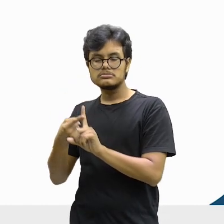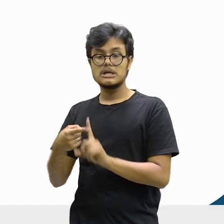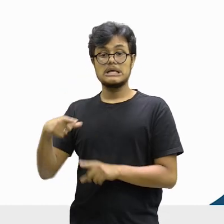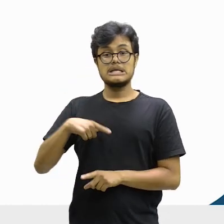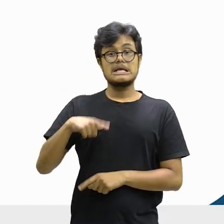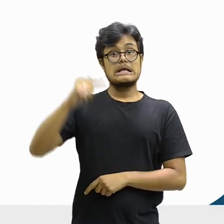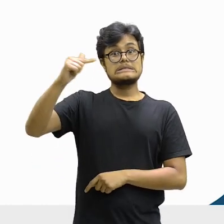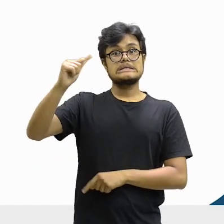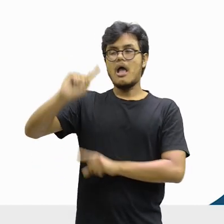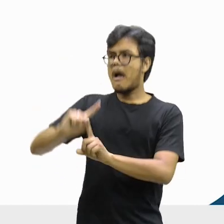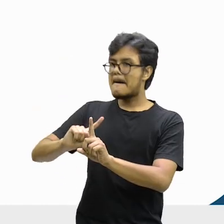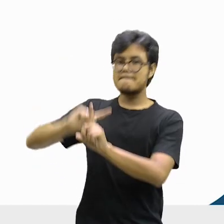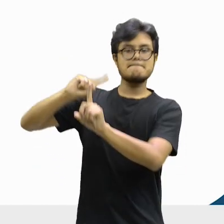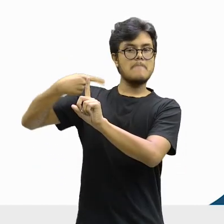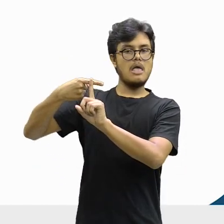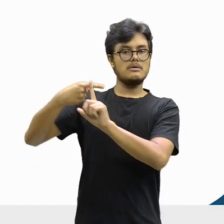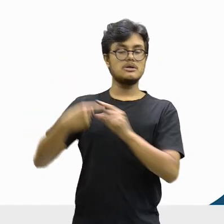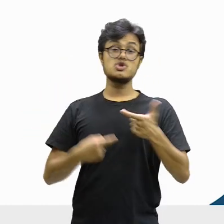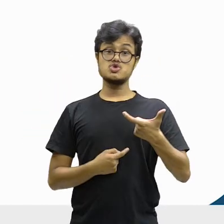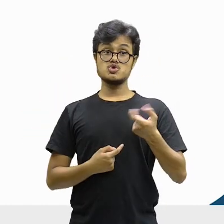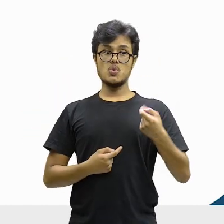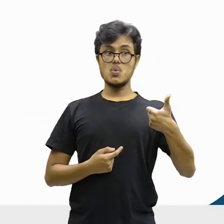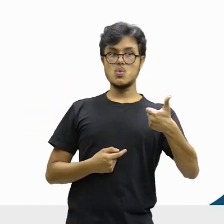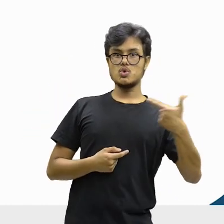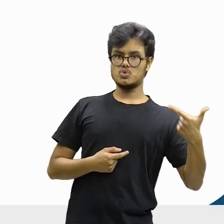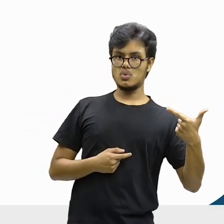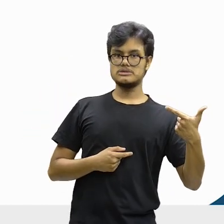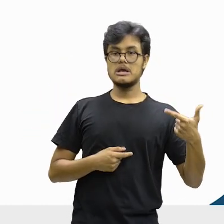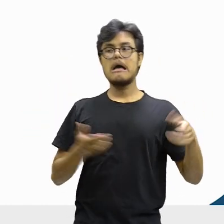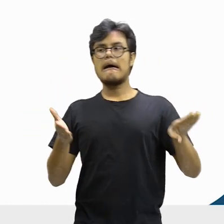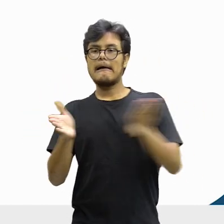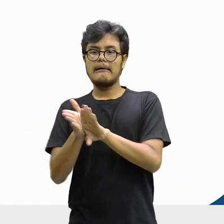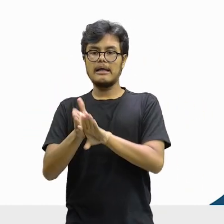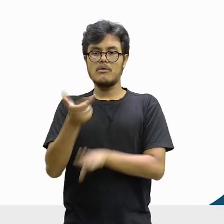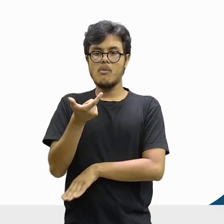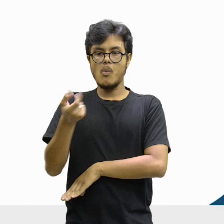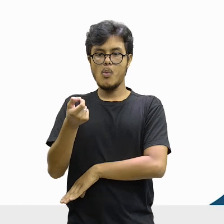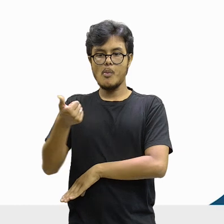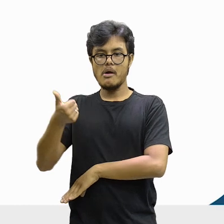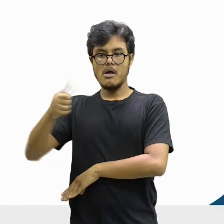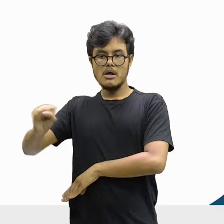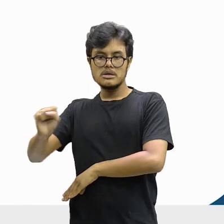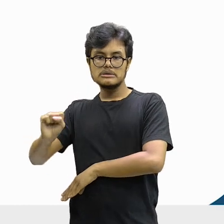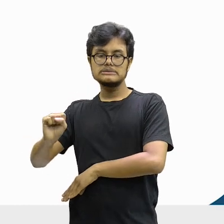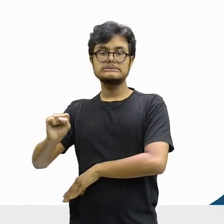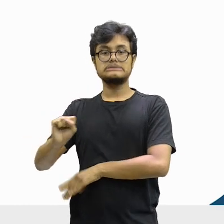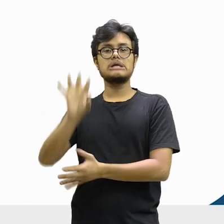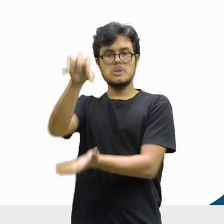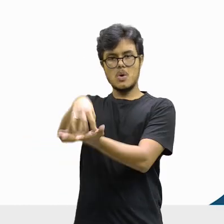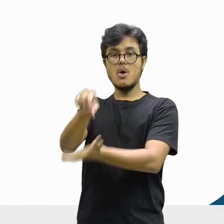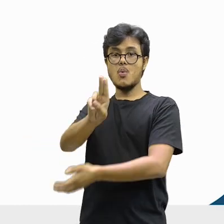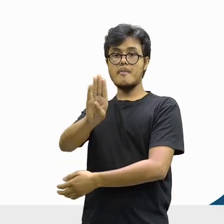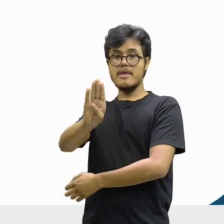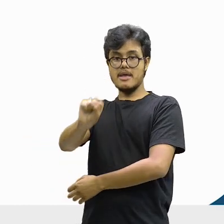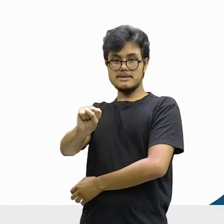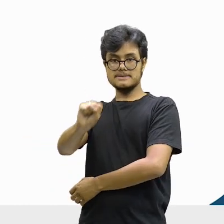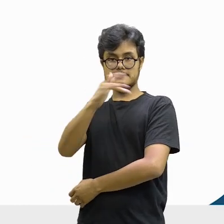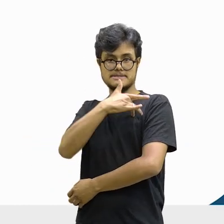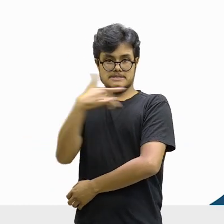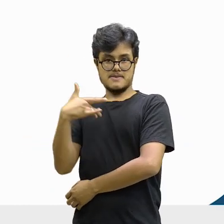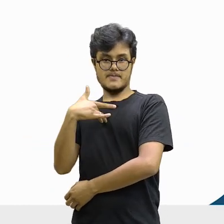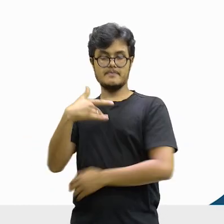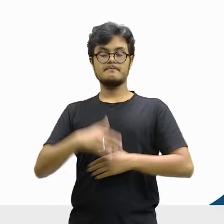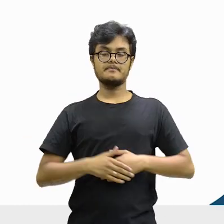7 vezes de 2012 a 2018 nas unidades básicas de saúde. Tá